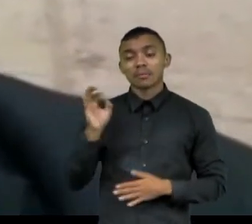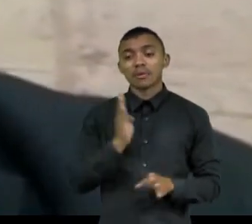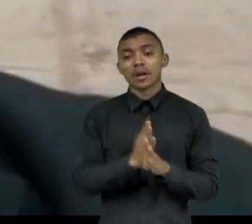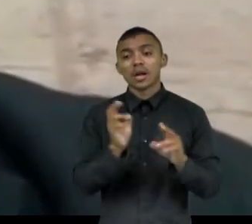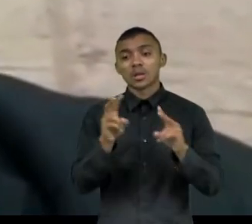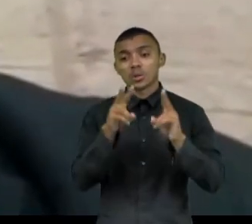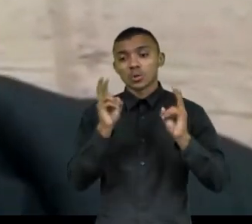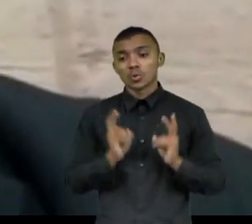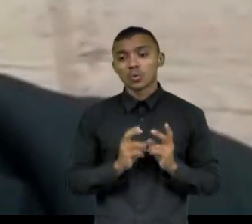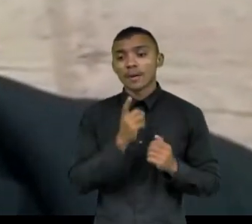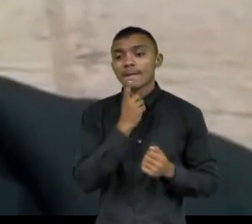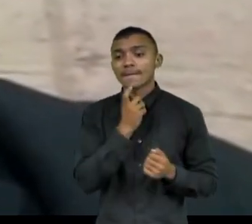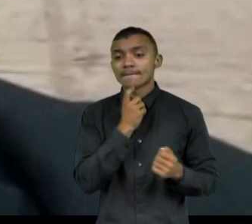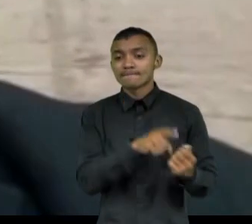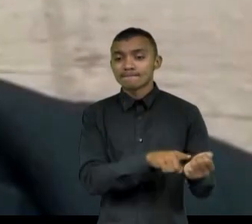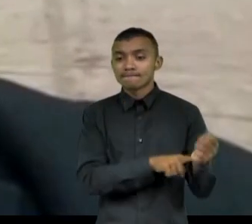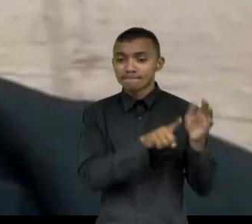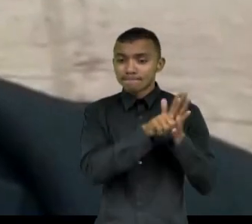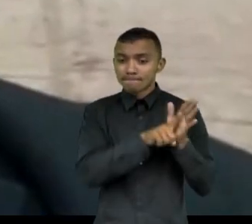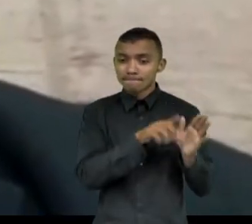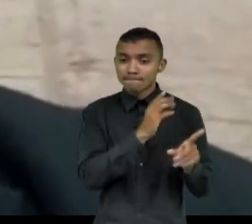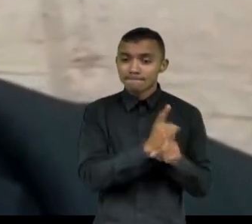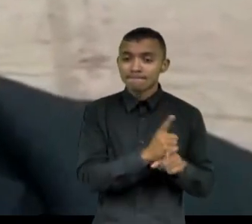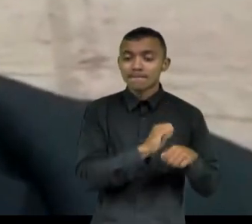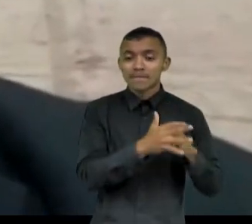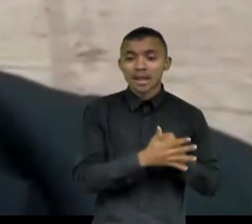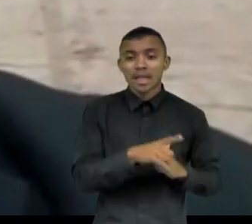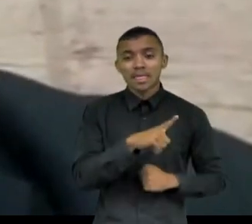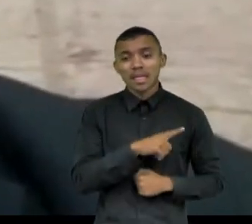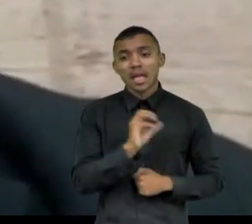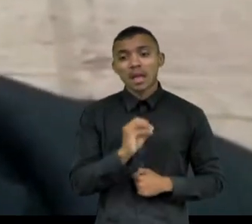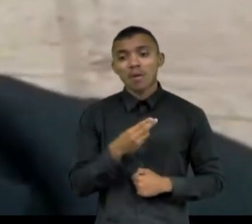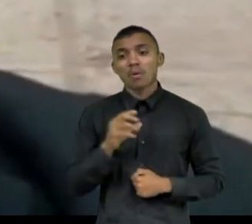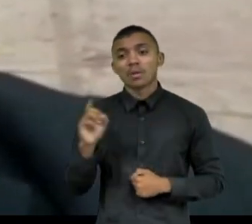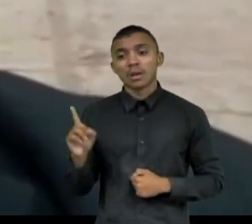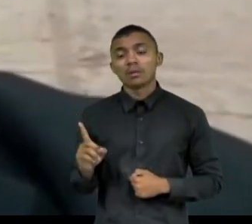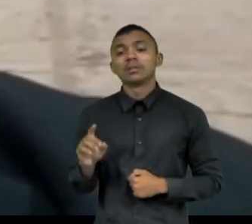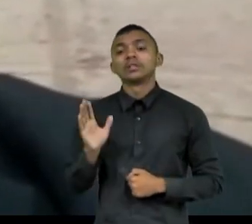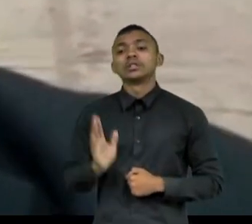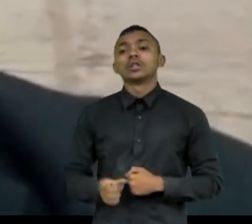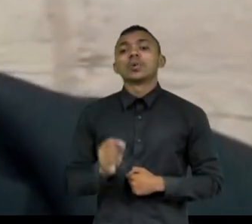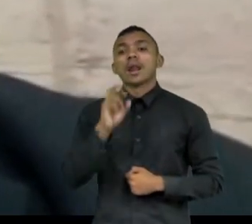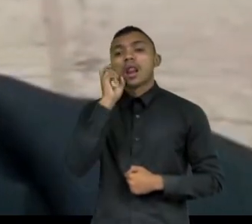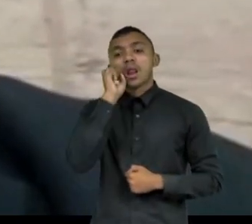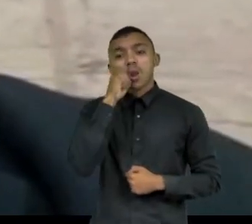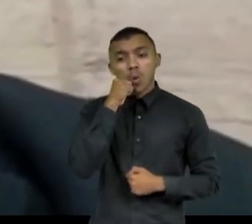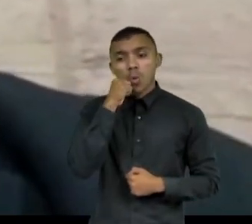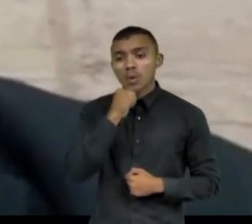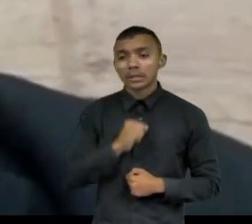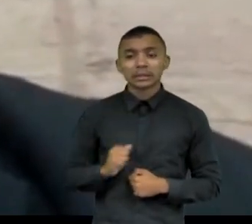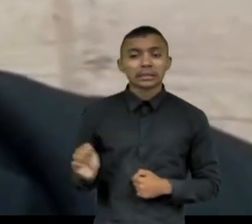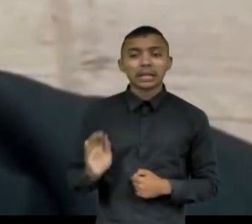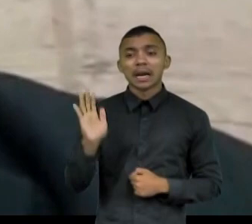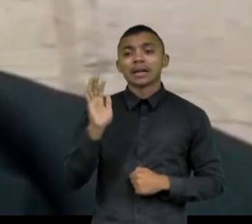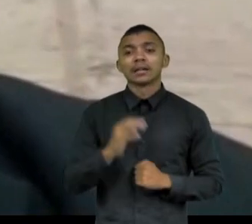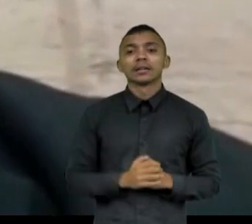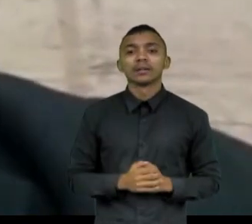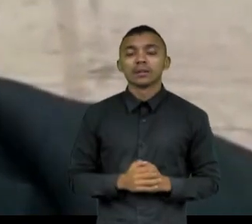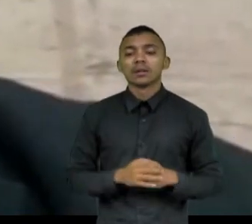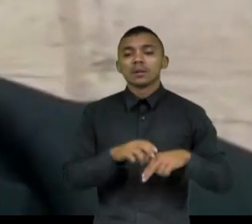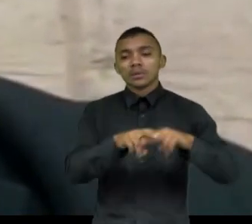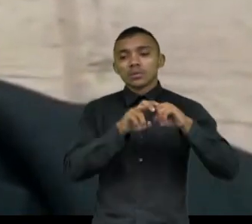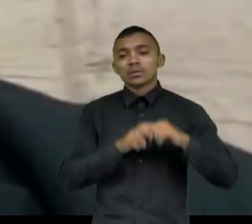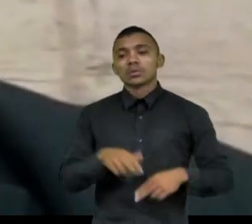dos gastos com os testes de Covid-19, onde teve um lucro exorbitante, e vem novamente essa